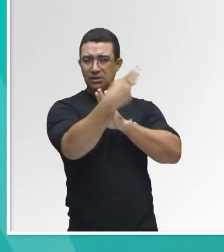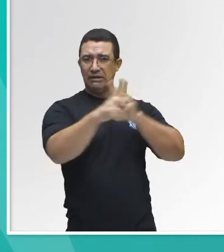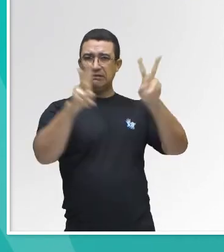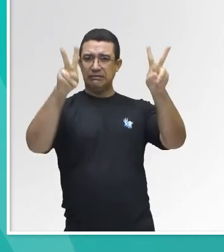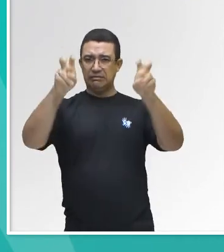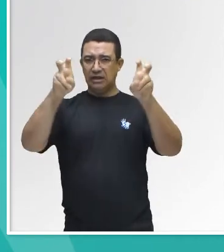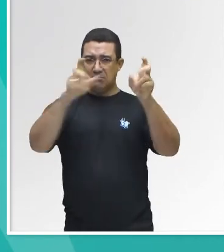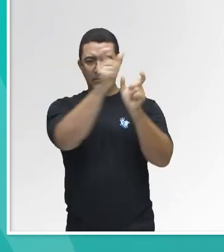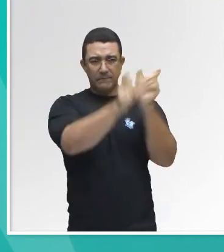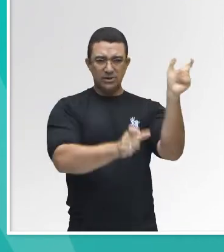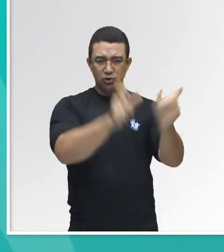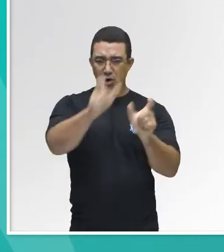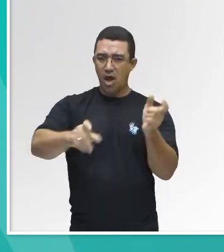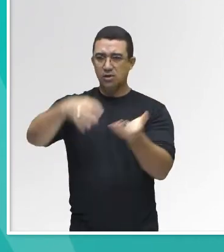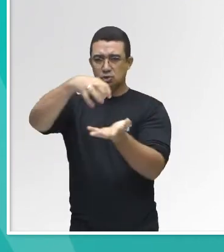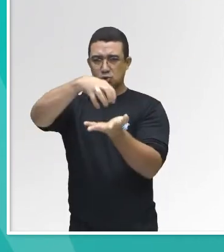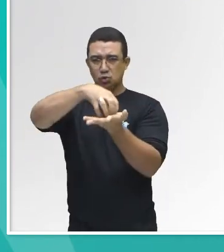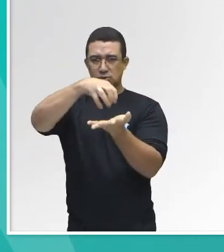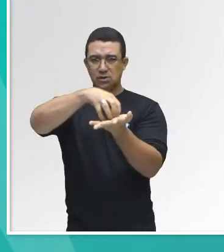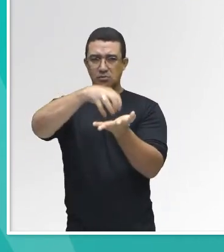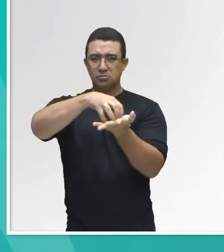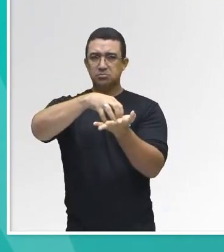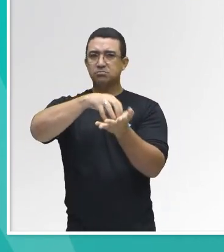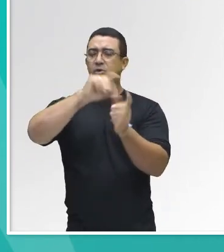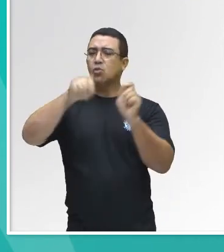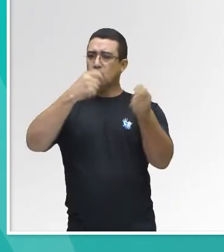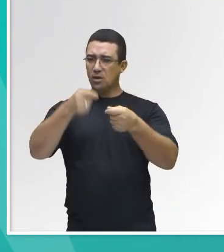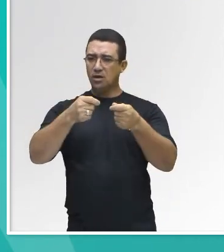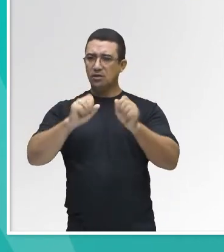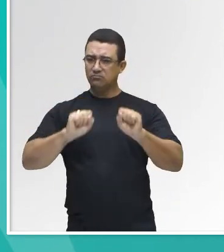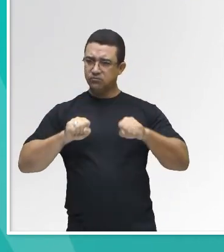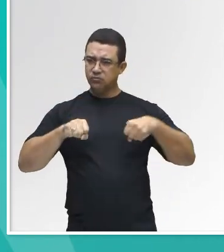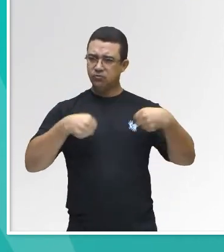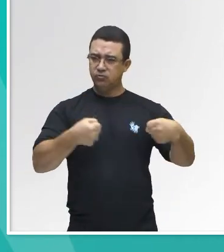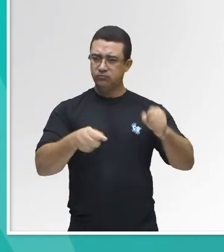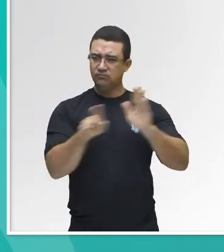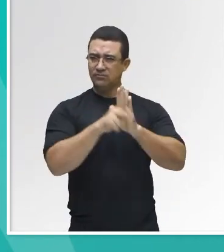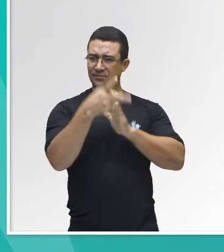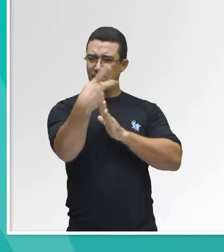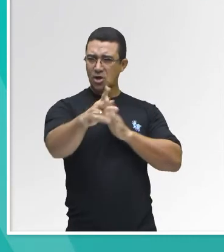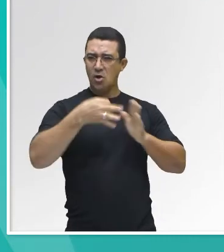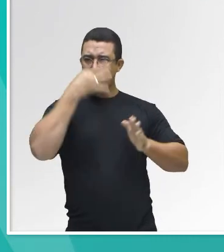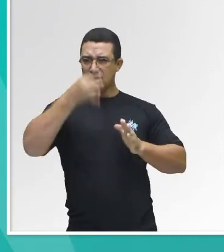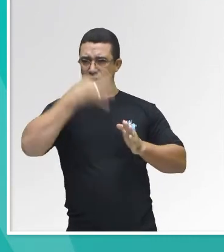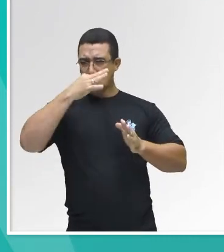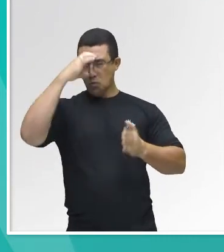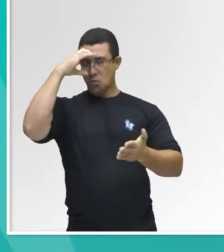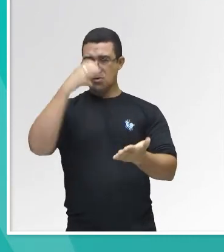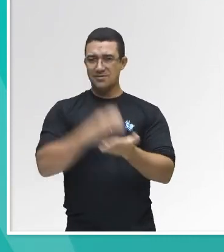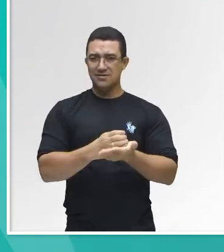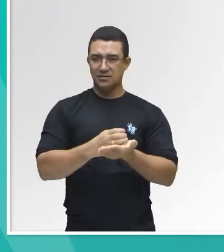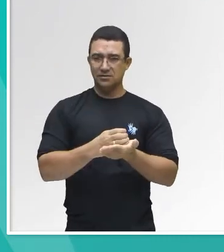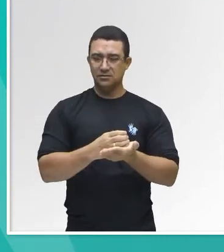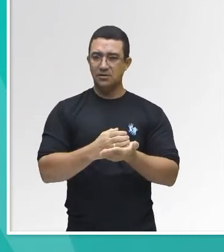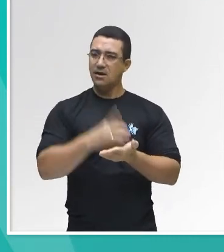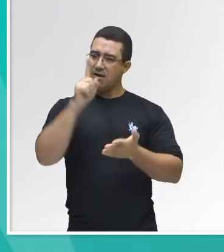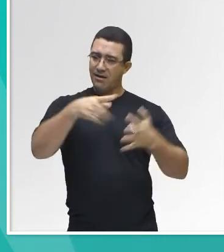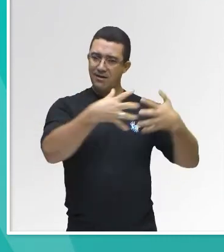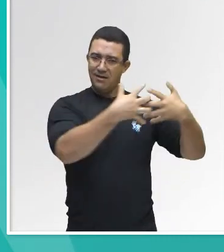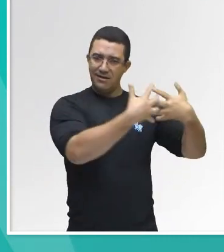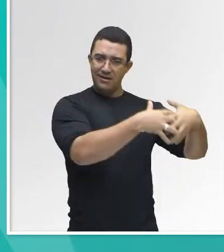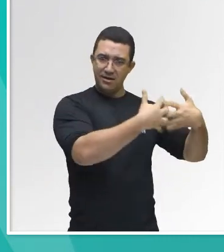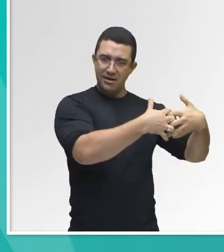ou instituições para sustentar a tesis, né? Isso aqui é um raciocínio por